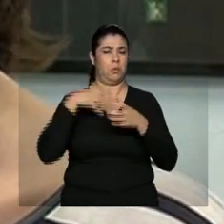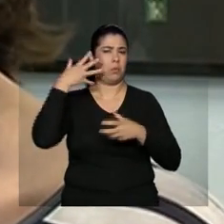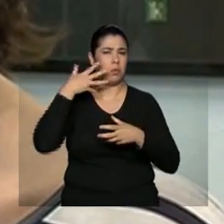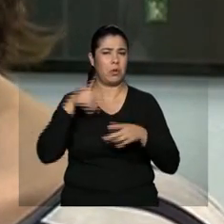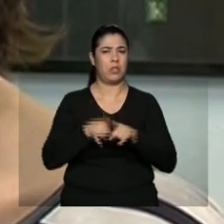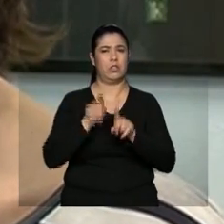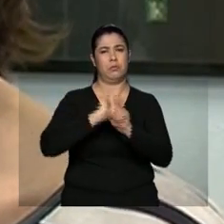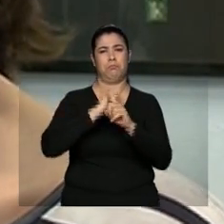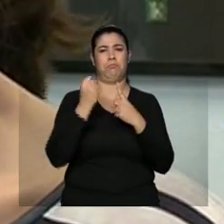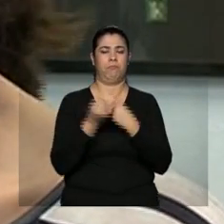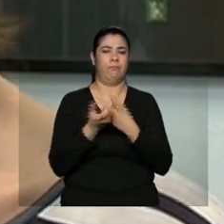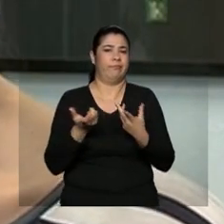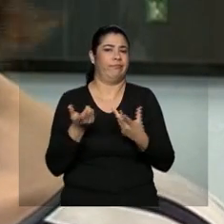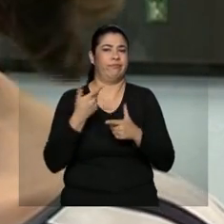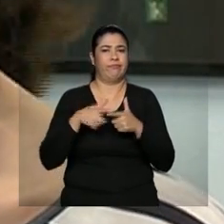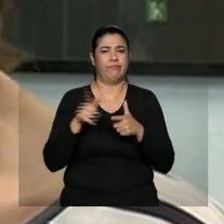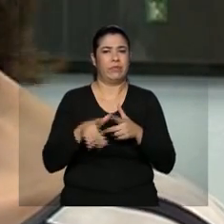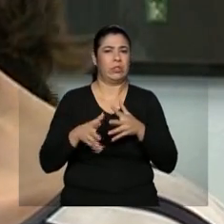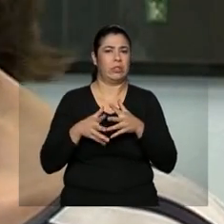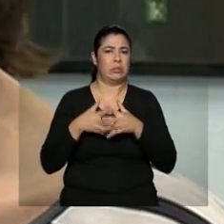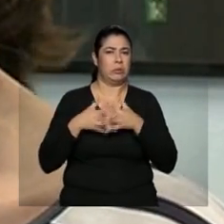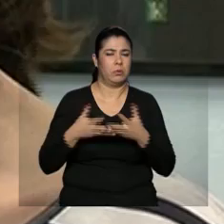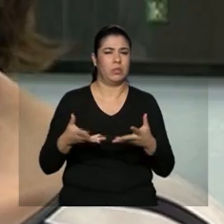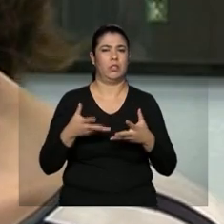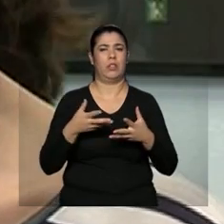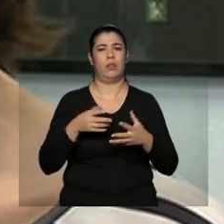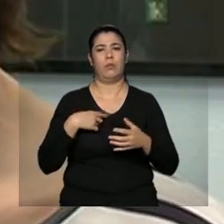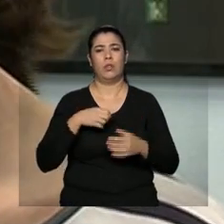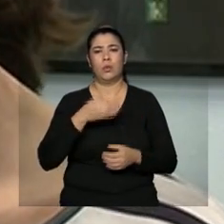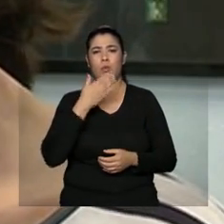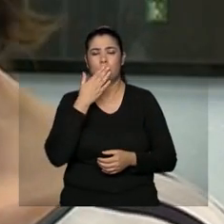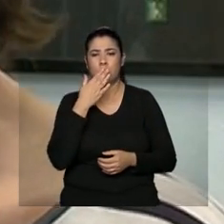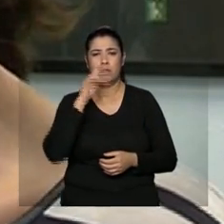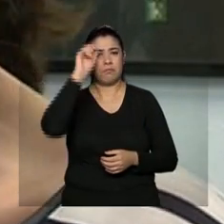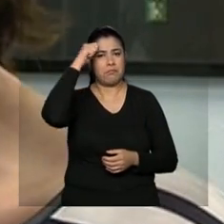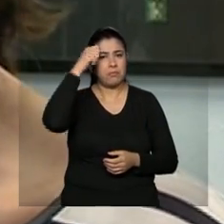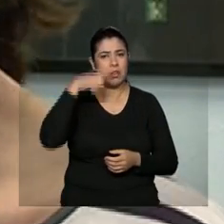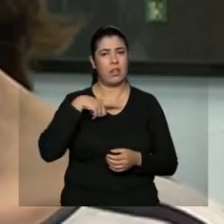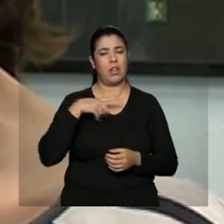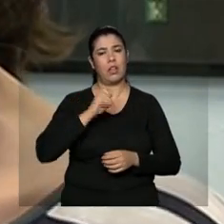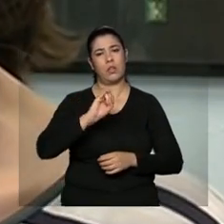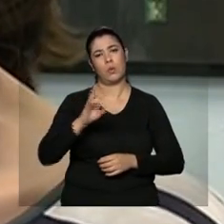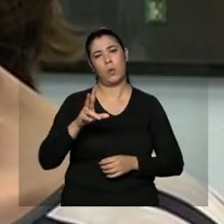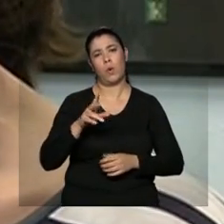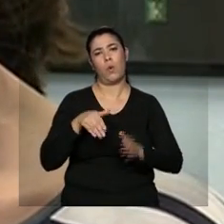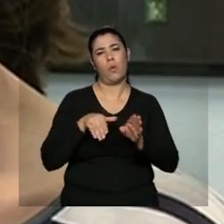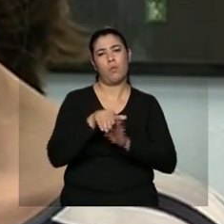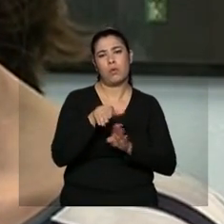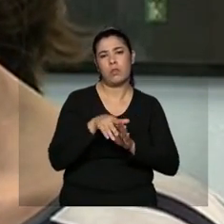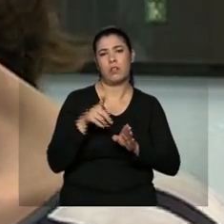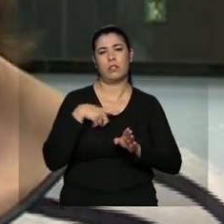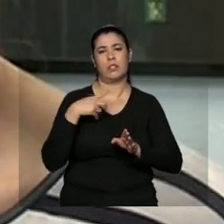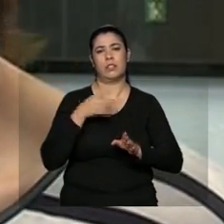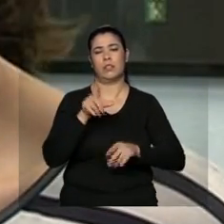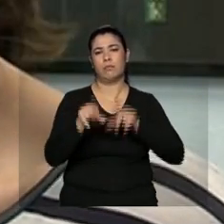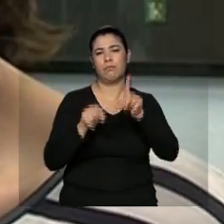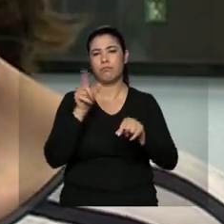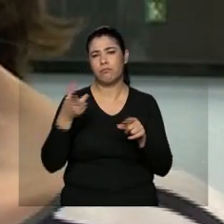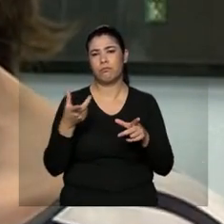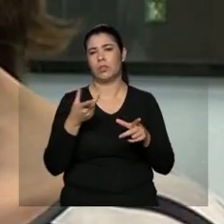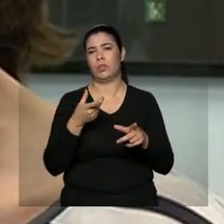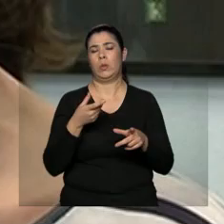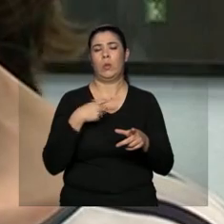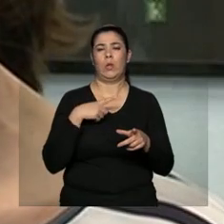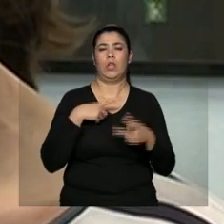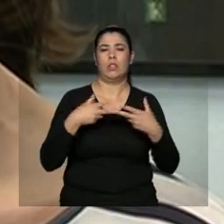social, ou pela sua etnia, pela sua orientação de gênero, né? Ou por uma